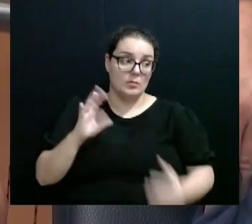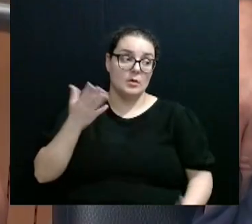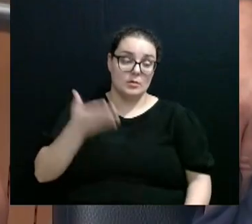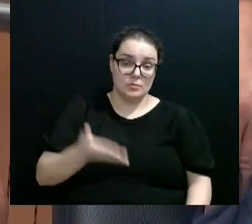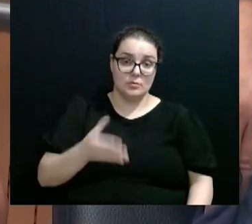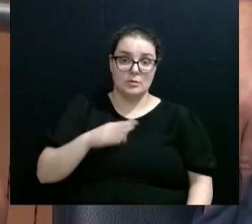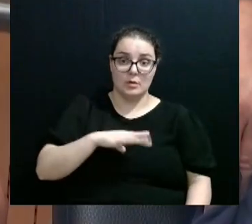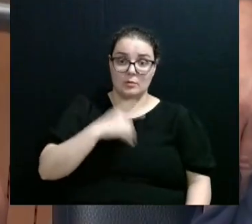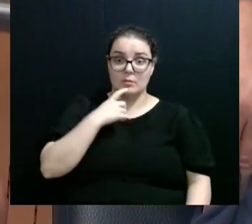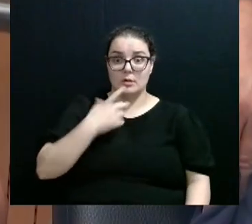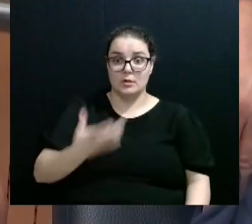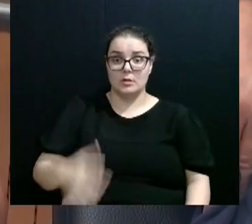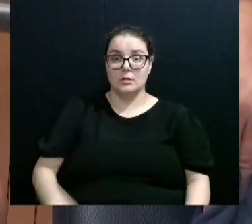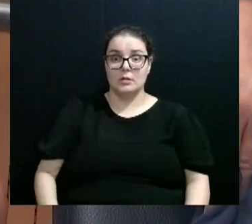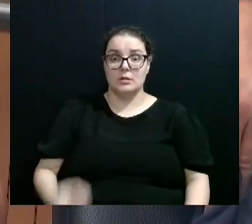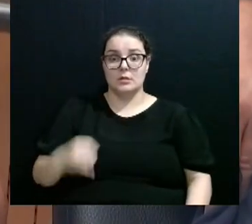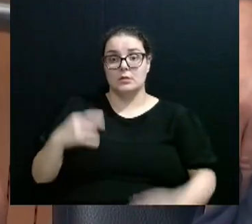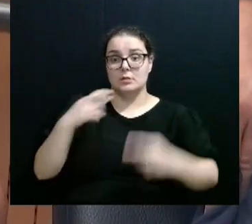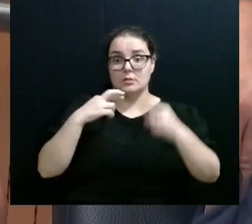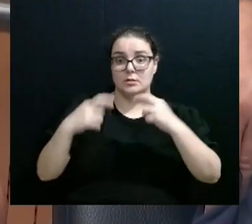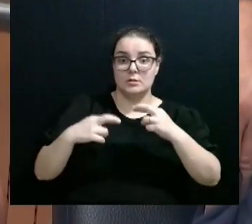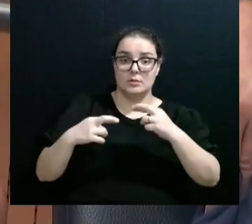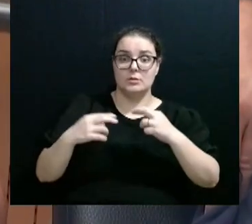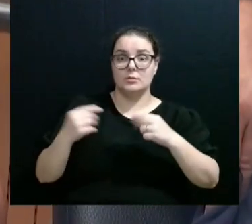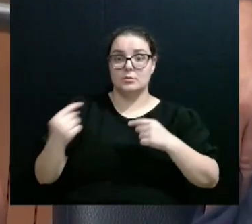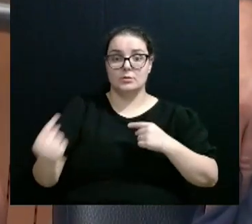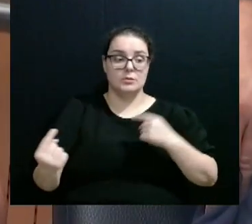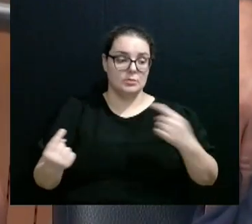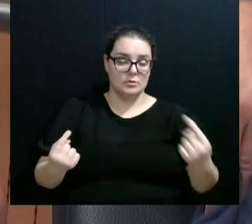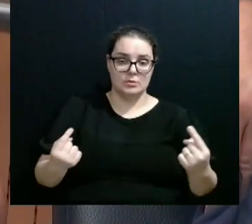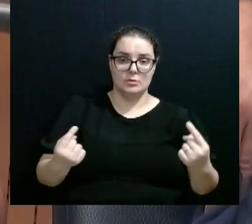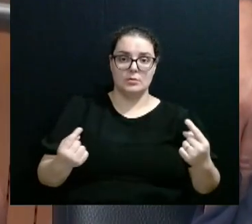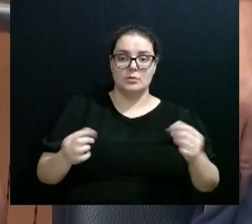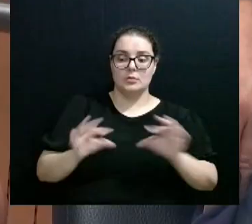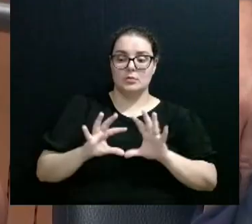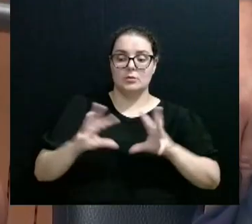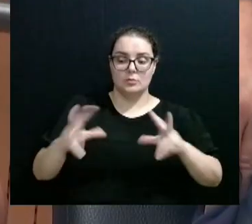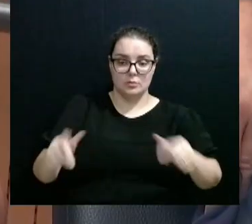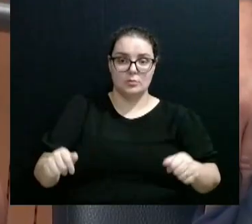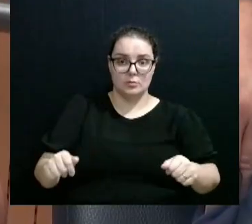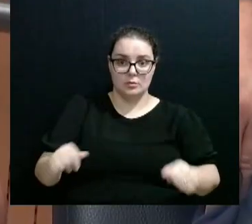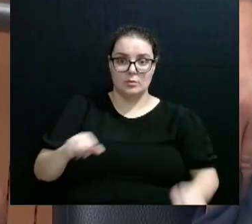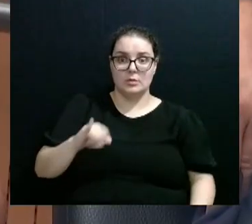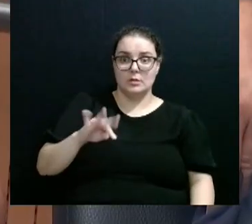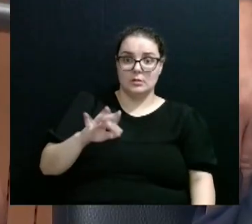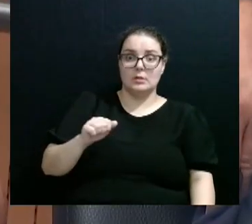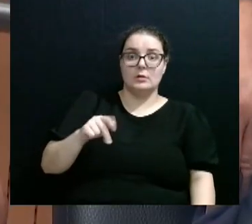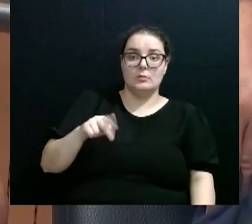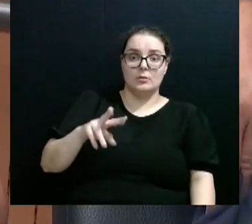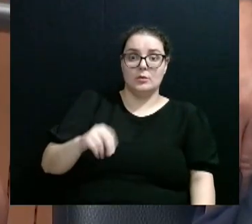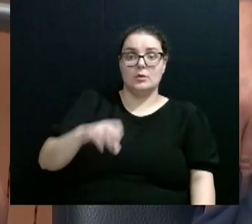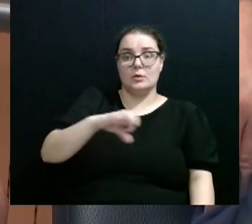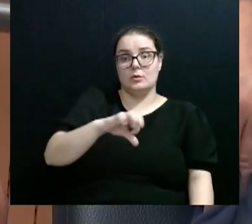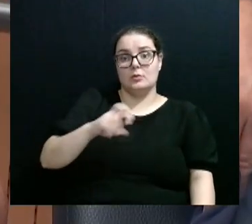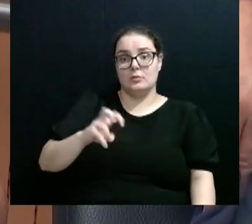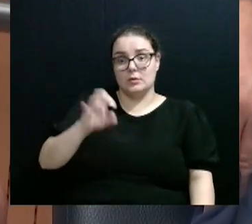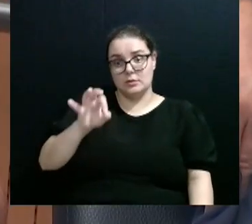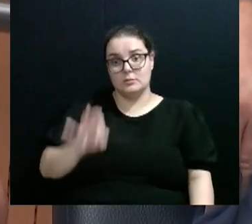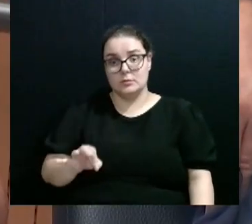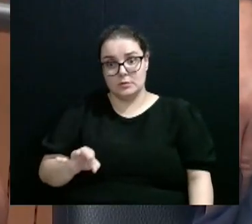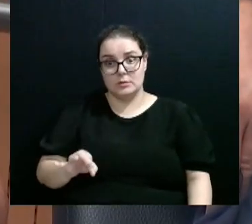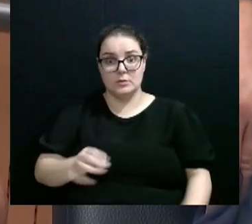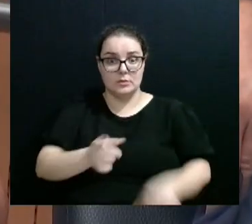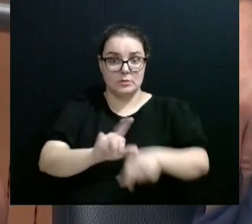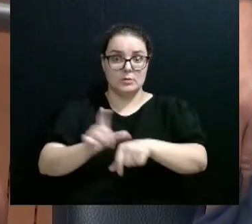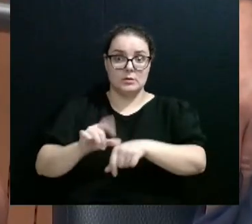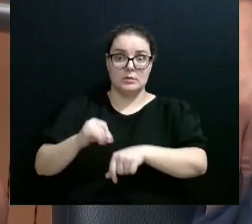for analisar de ponta a ponta ali da Barão de Itapura, a gente acredita ser 95% comercial. Se eu não me engano, próximo